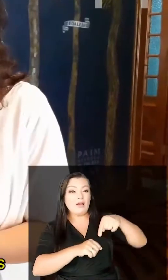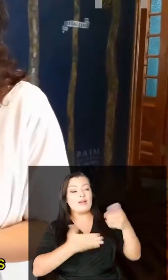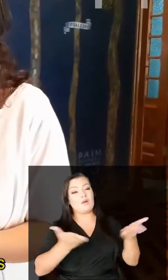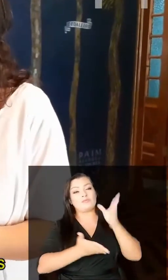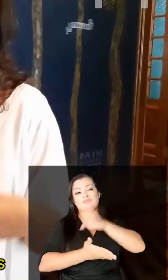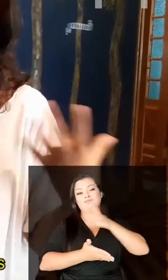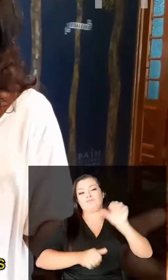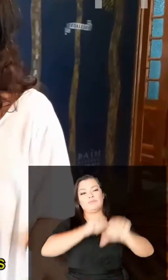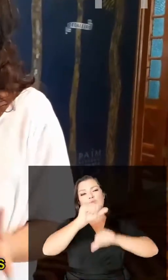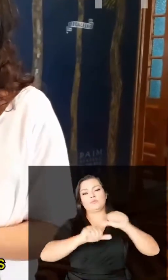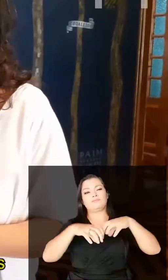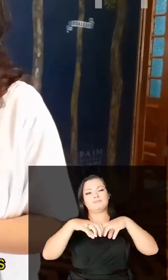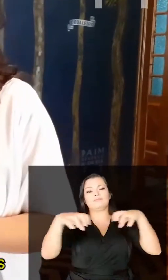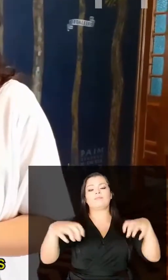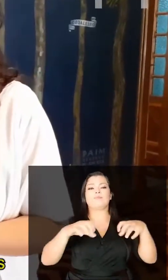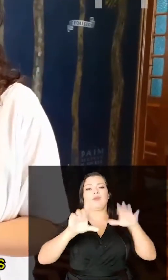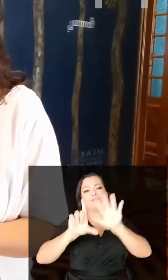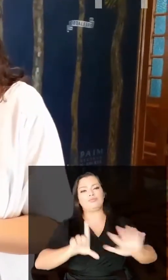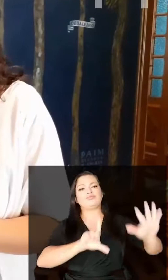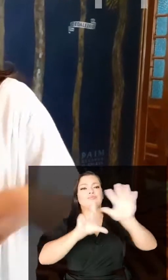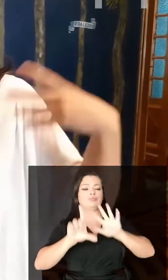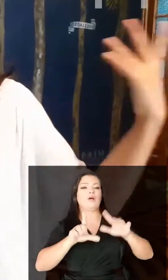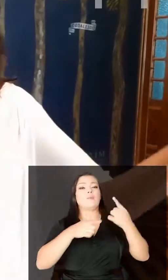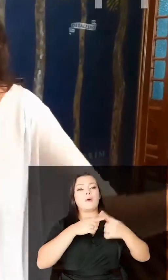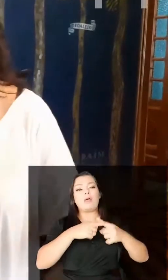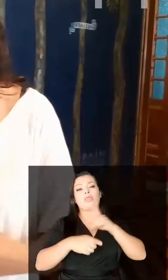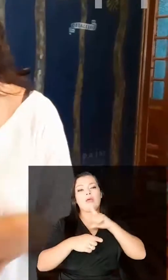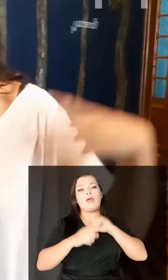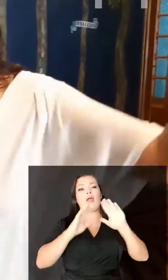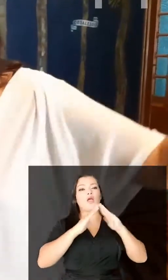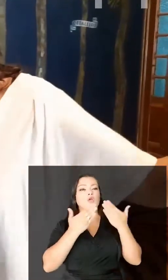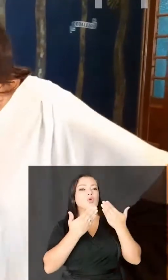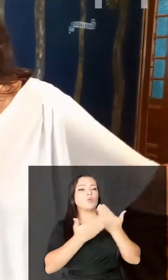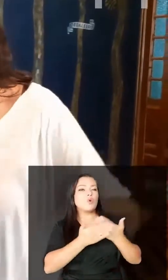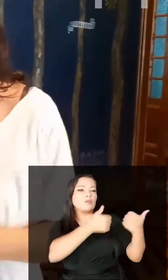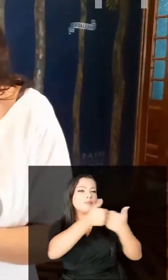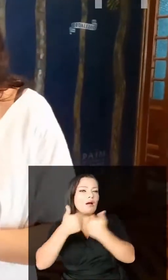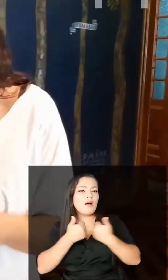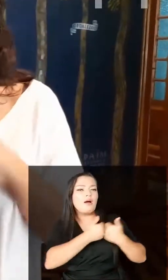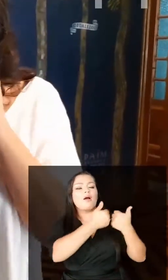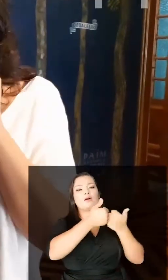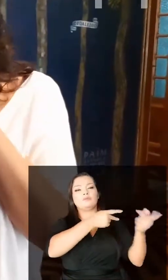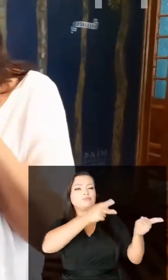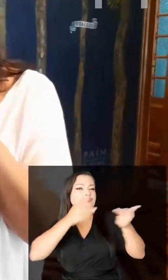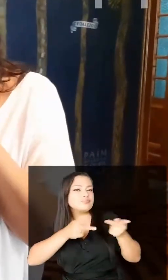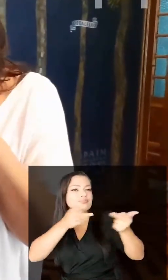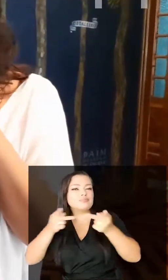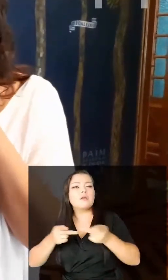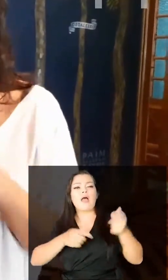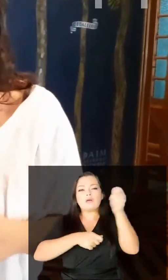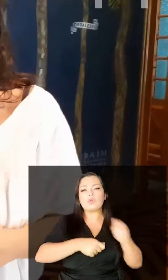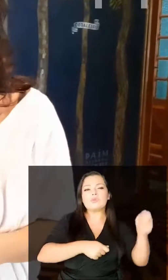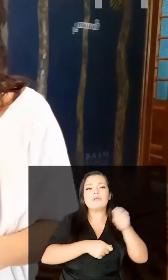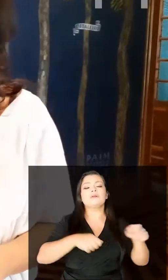e principalmente com grupos de escolas do entorno, como a Escola de Guilherme de Almeida, com a ACESA, que é uma associação